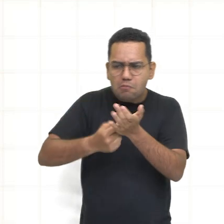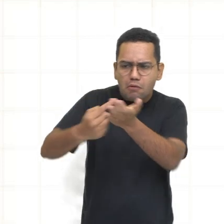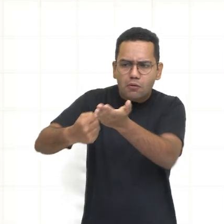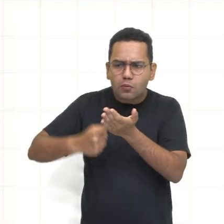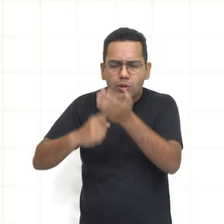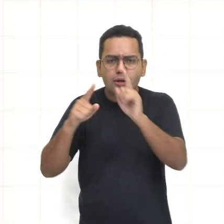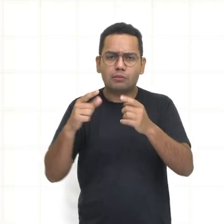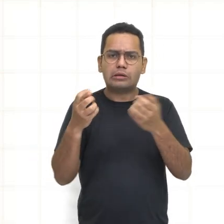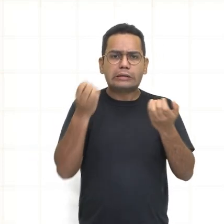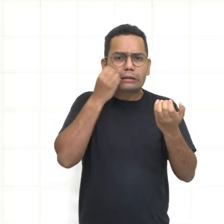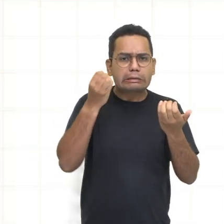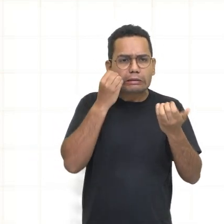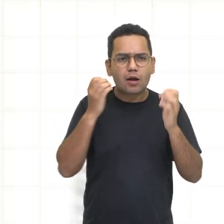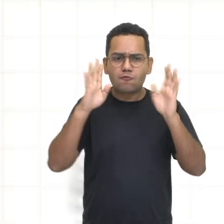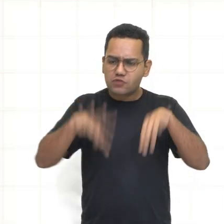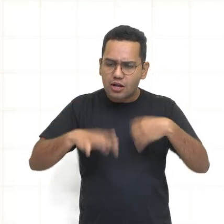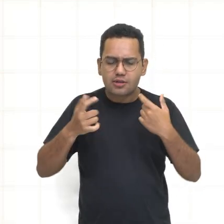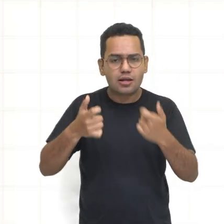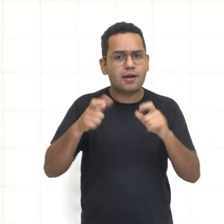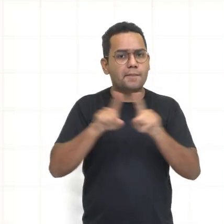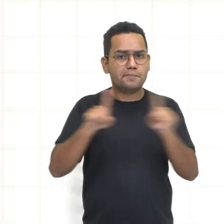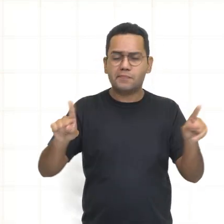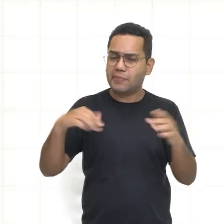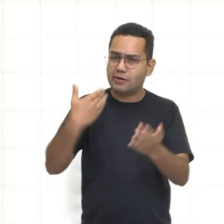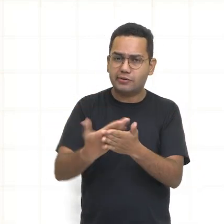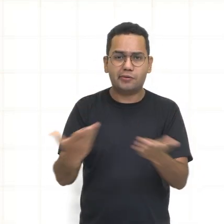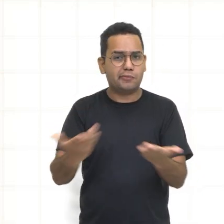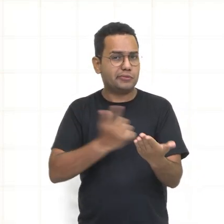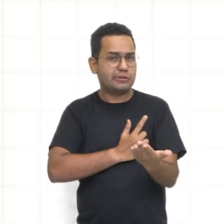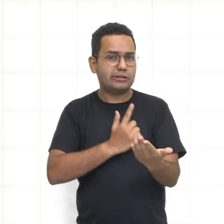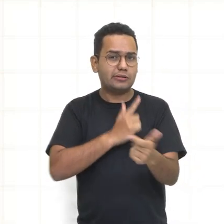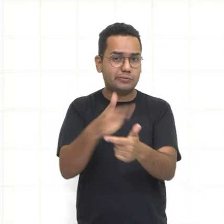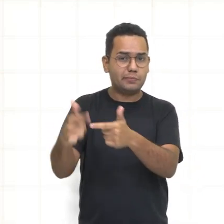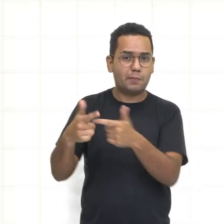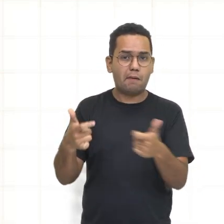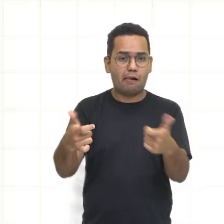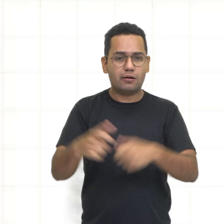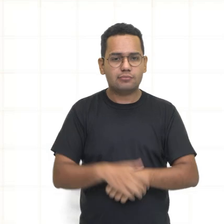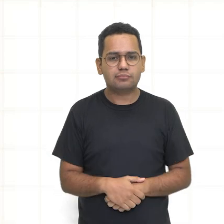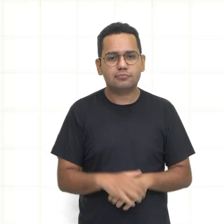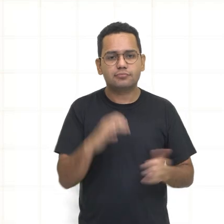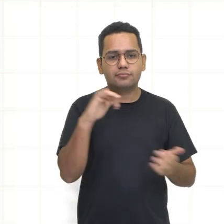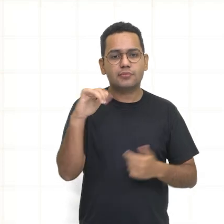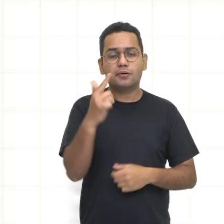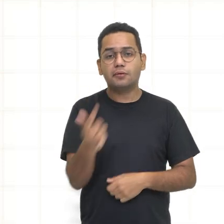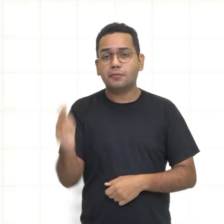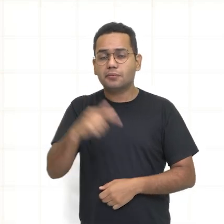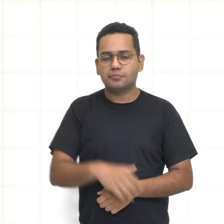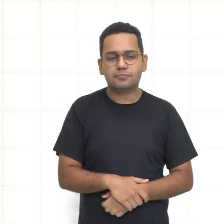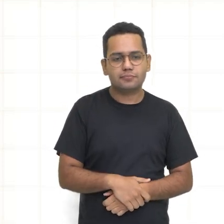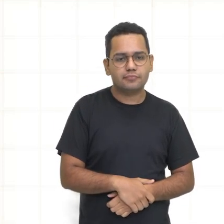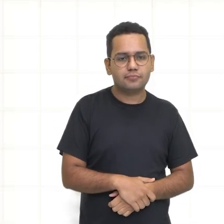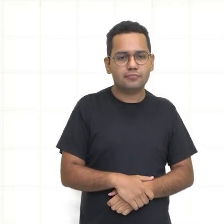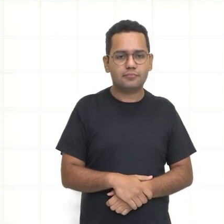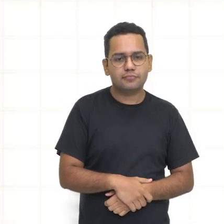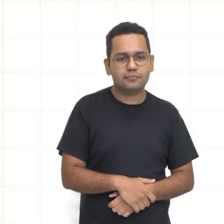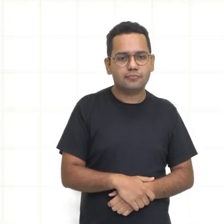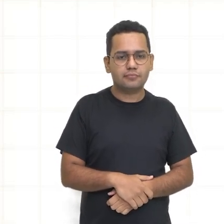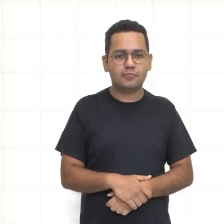acordo diplomático, tentaram acabar com o conflito, mas os combates ainda são pertinentes.